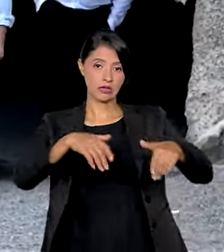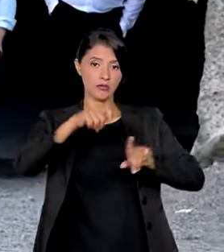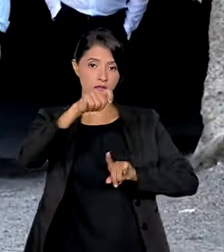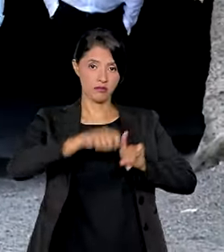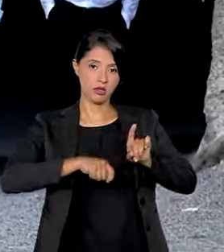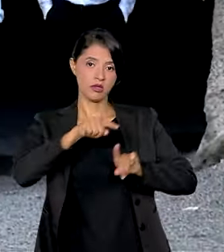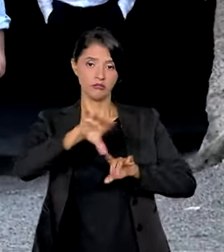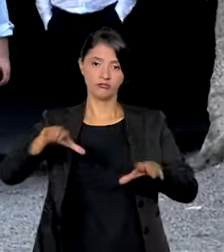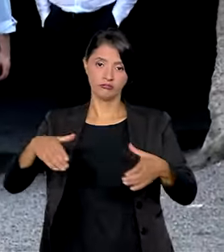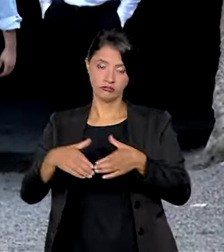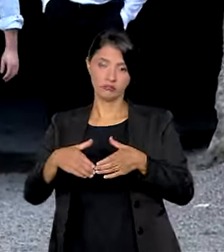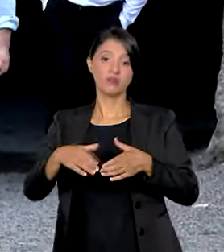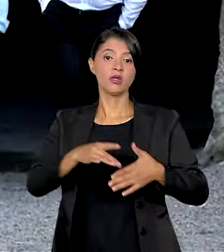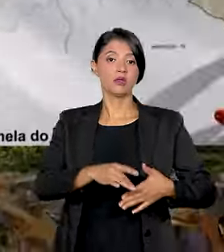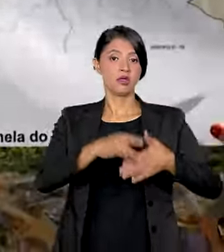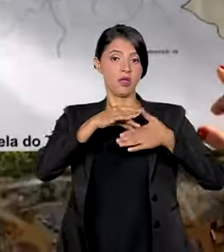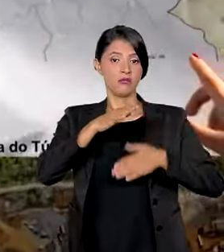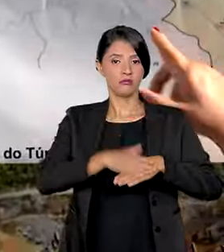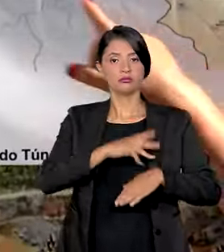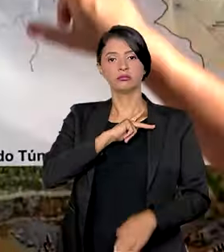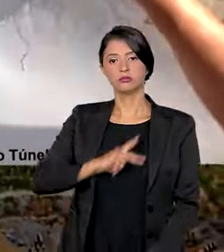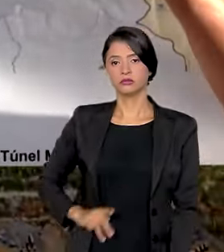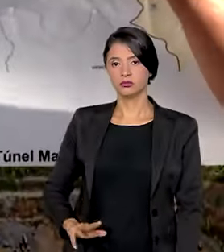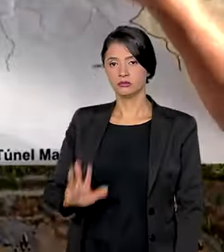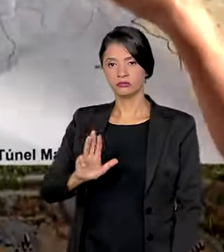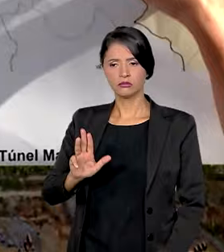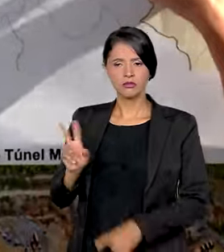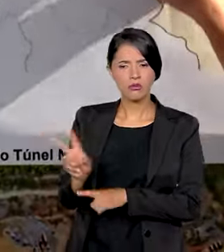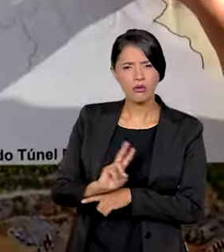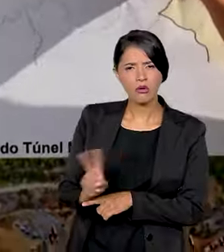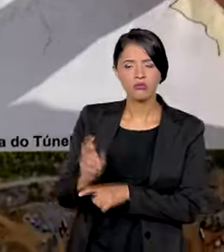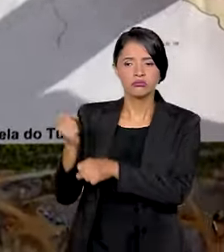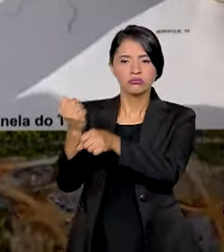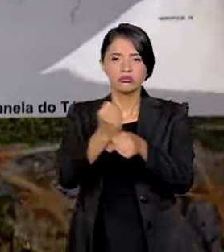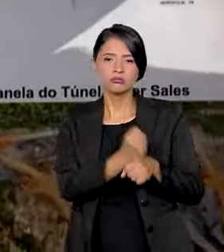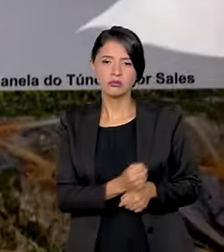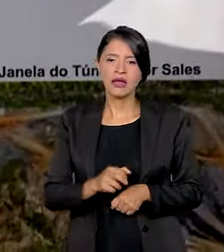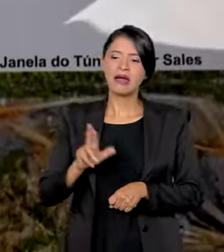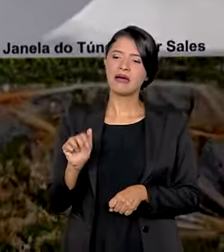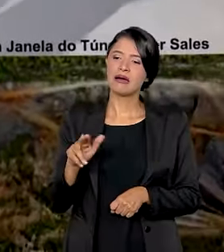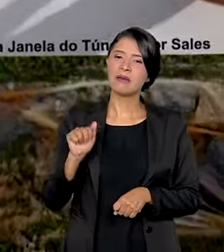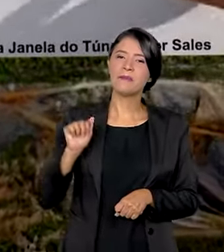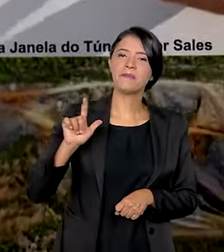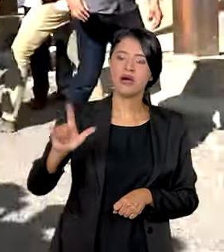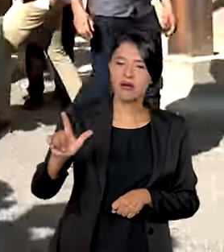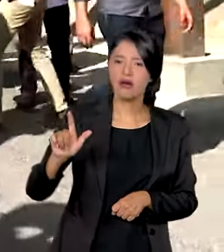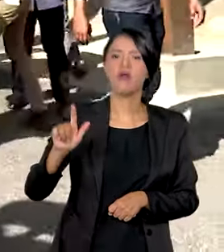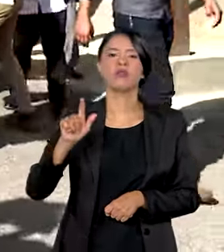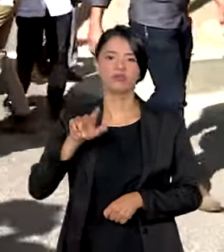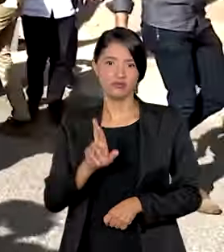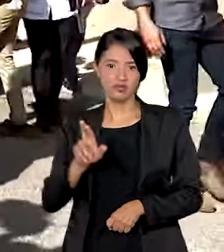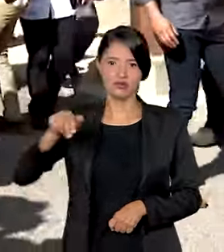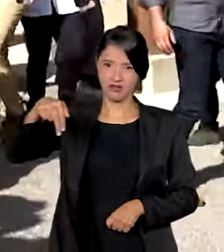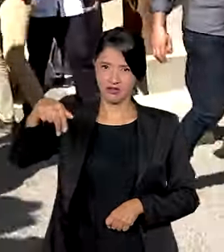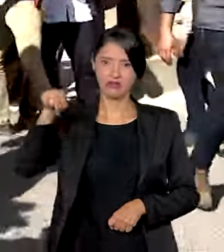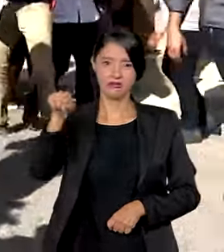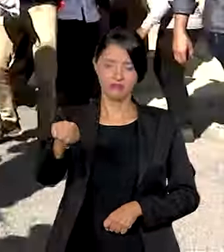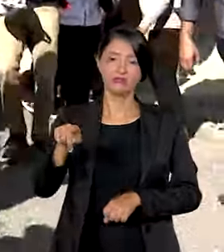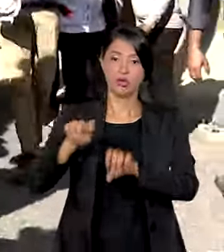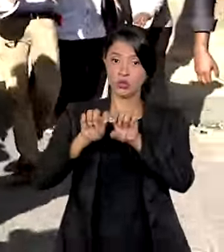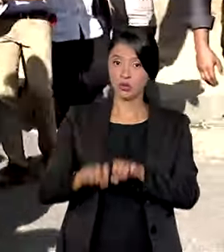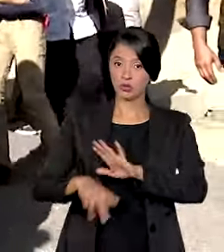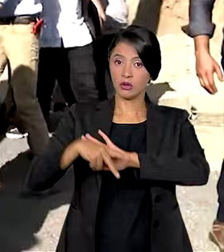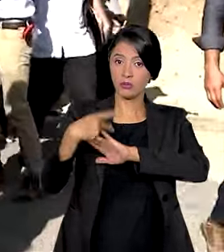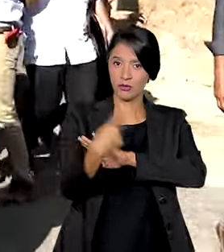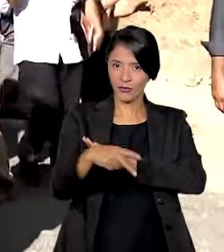Em setembro, uma comitiva liderada pelo presidente Lula vistoriou a obra do ramal do Apodi, no Rio Grande do Norte, uma